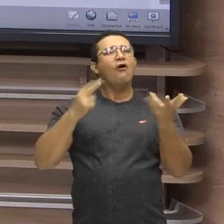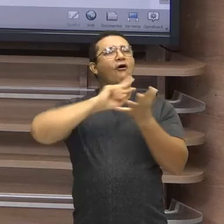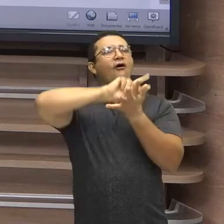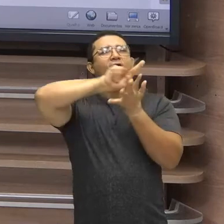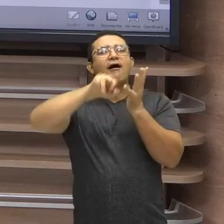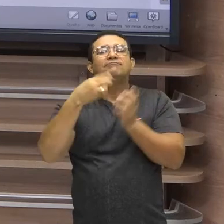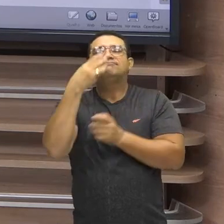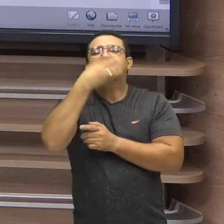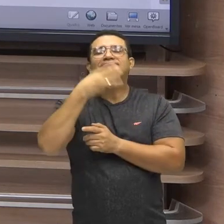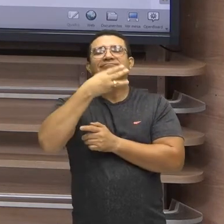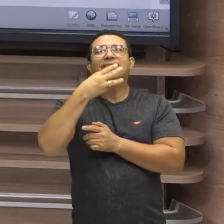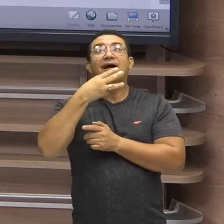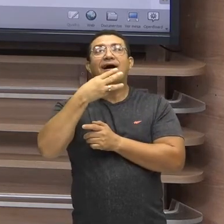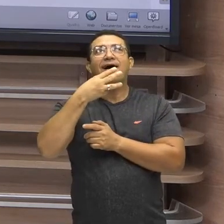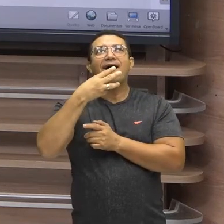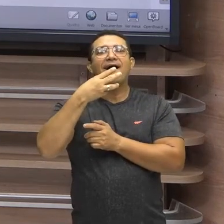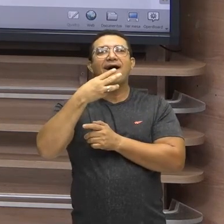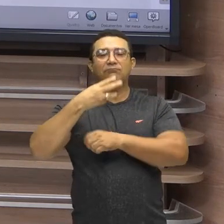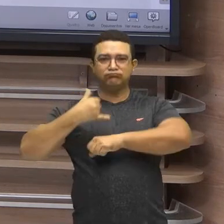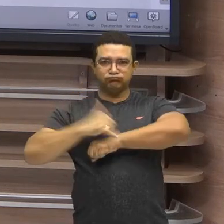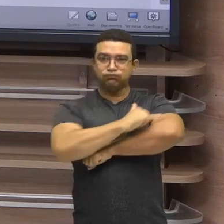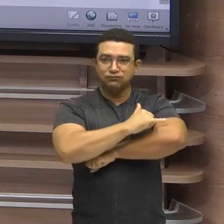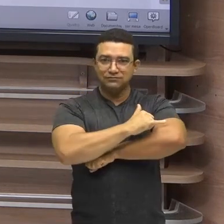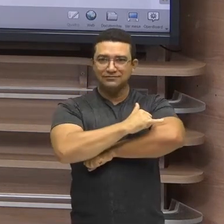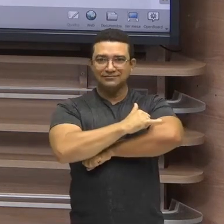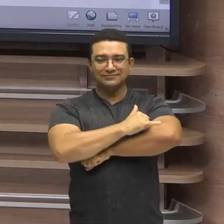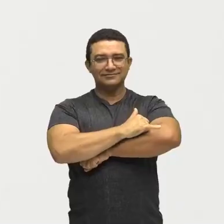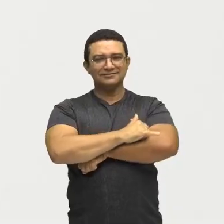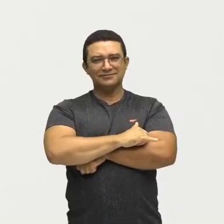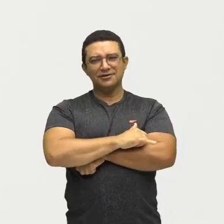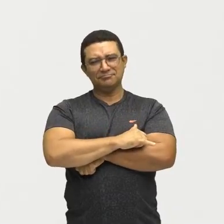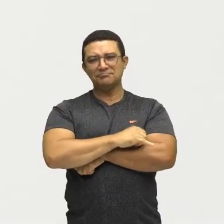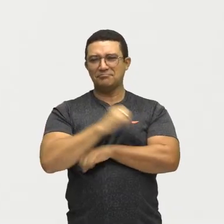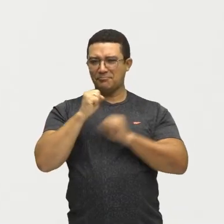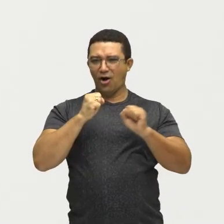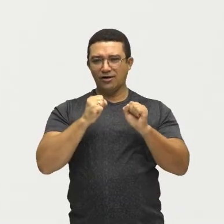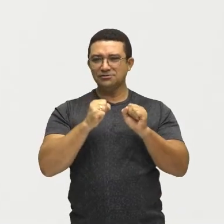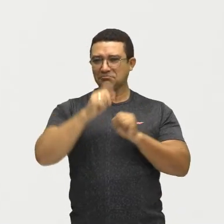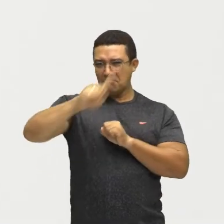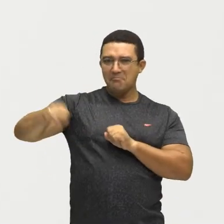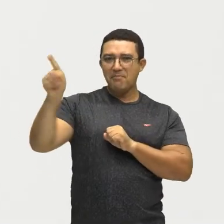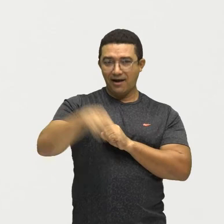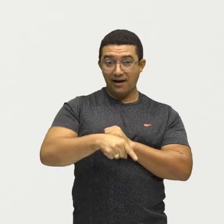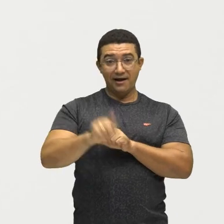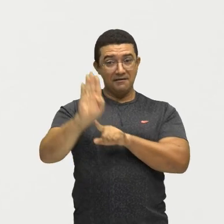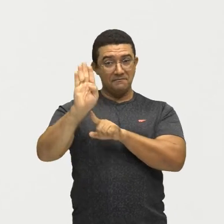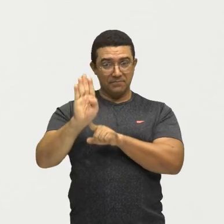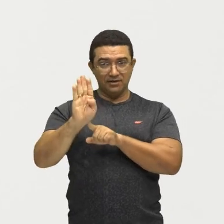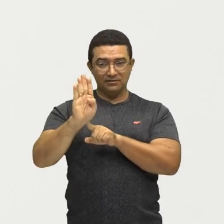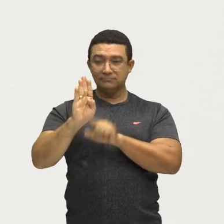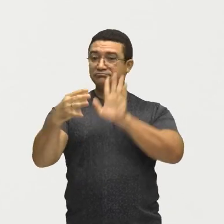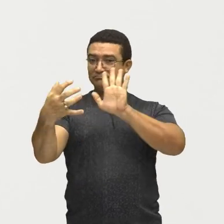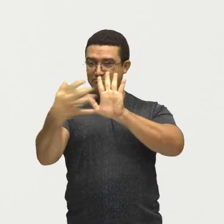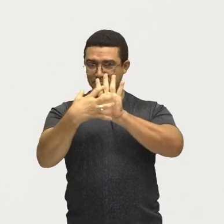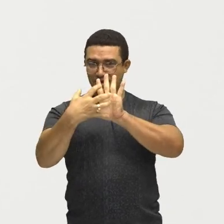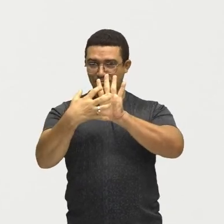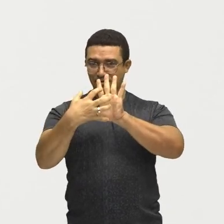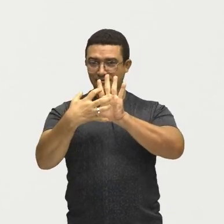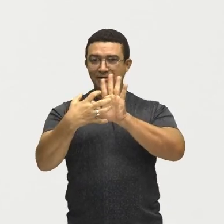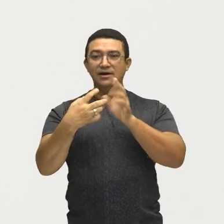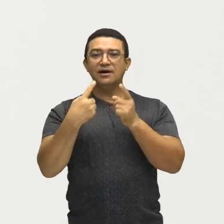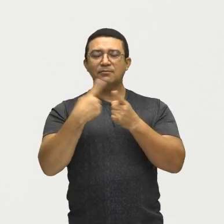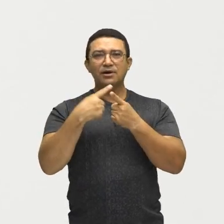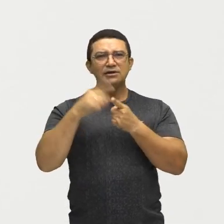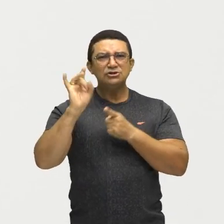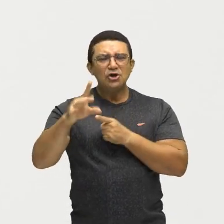né, é uma hipérbole. Então, nós podemos marcar letra B, porque só em